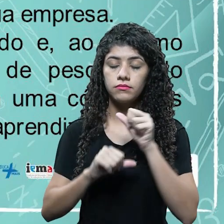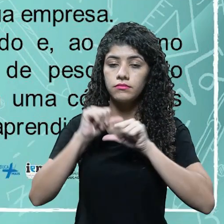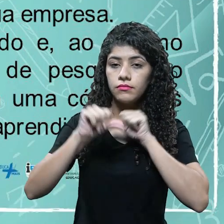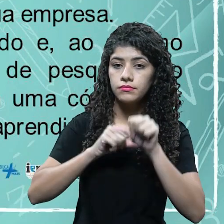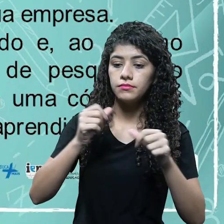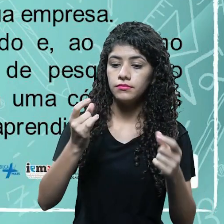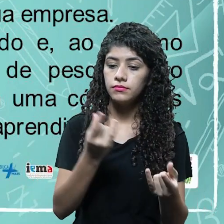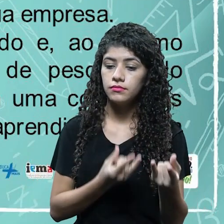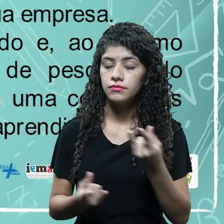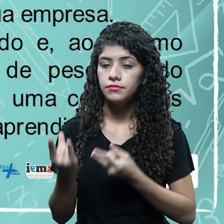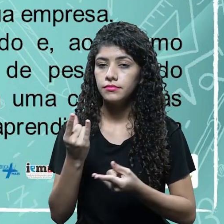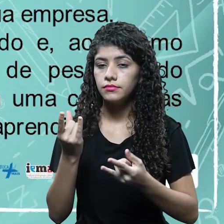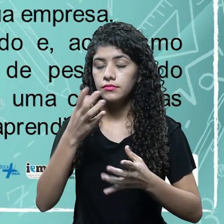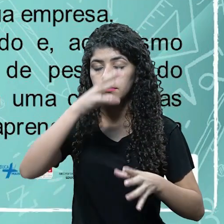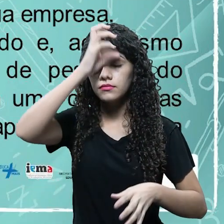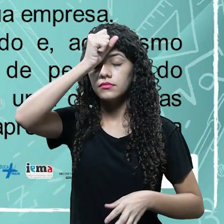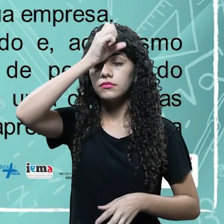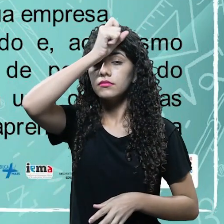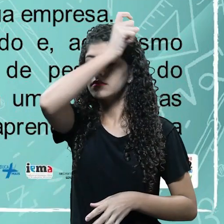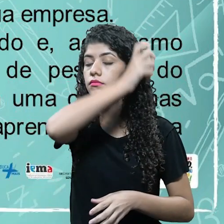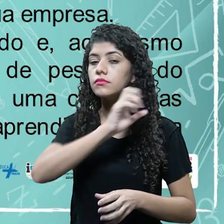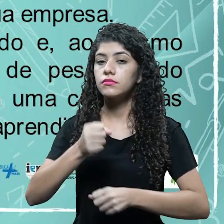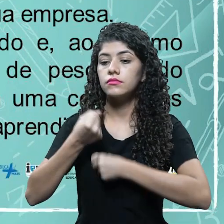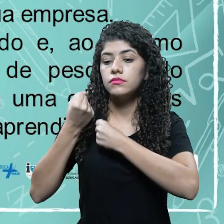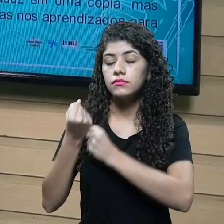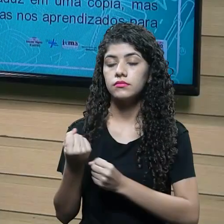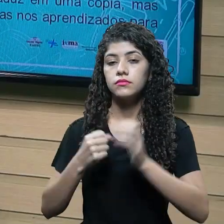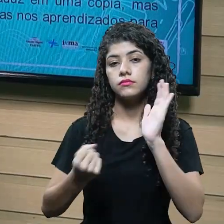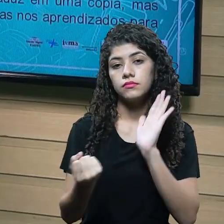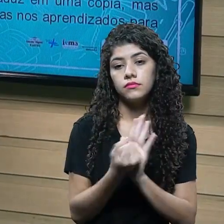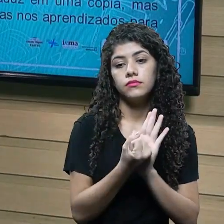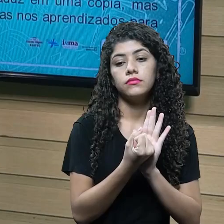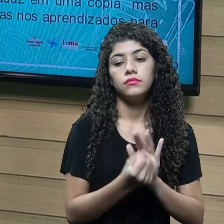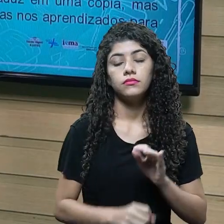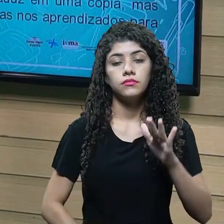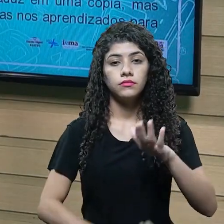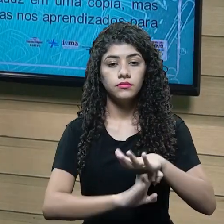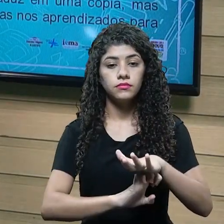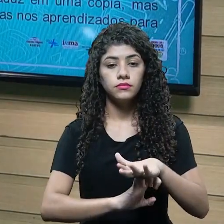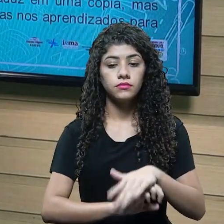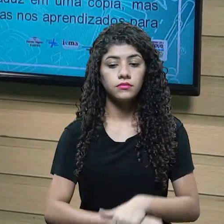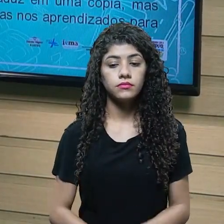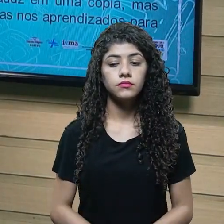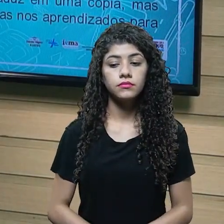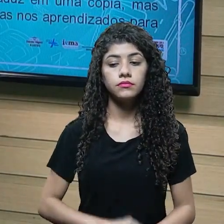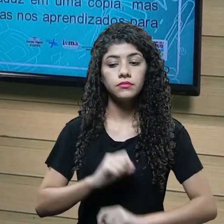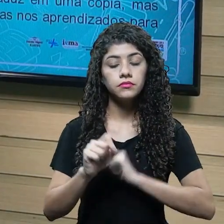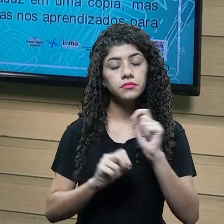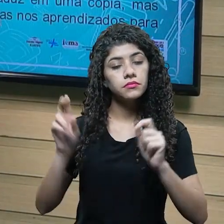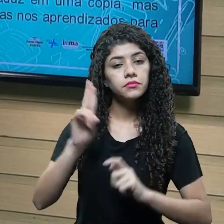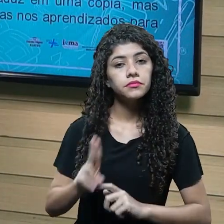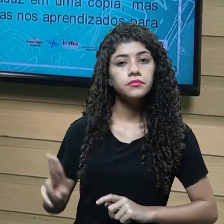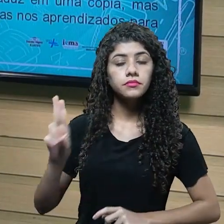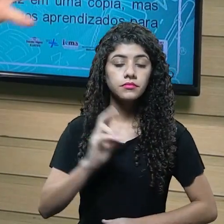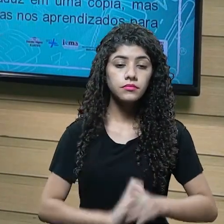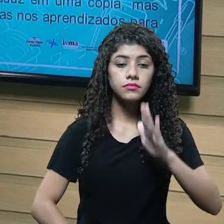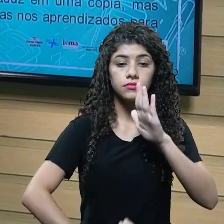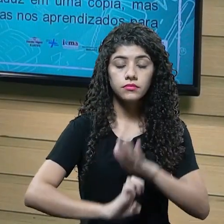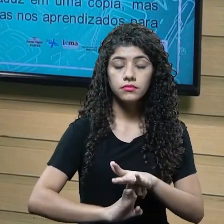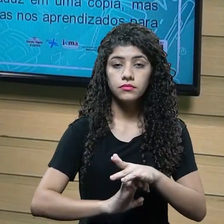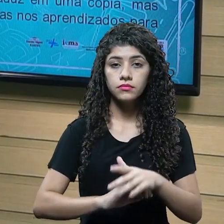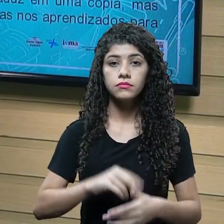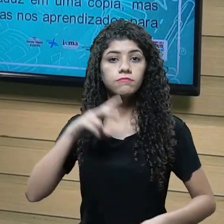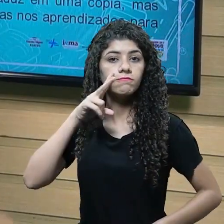nos aprendizados para fortalecer a marca no setor. Então vamos lá, benchmarking é o quê? É usar as empresas que são potências